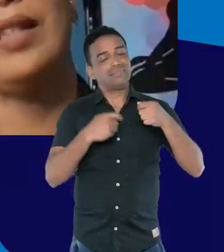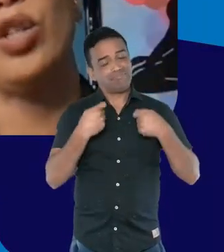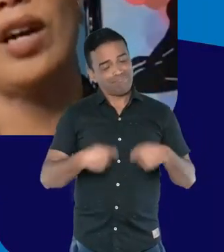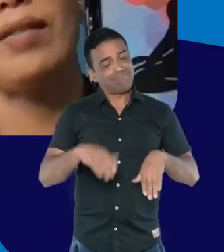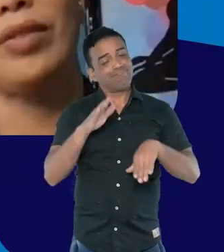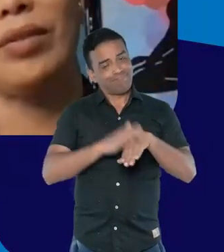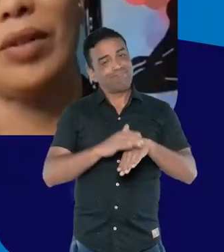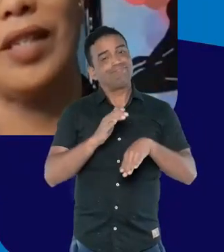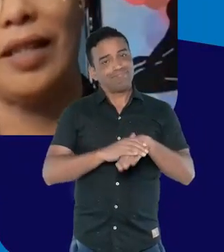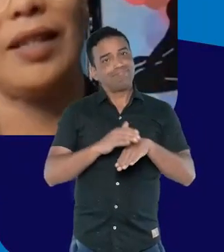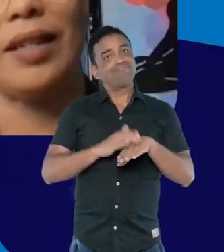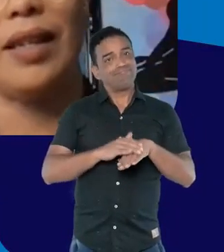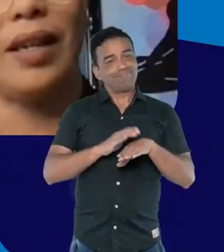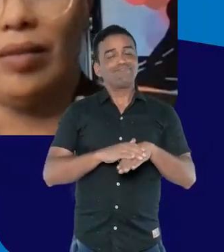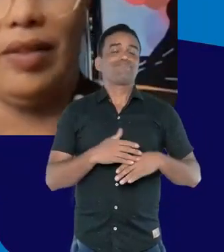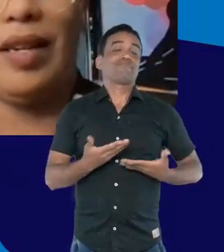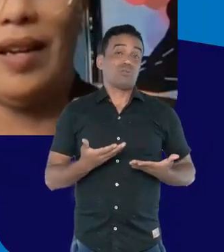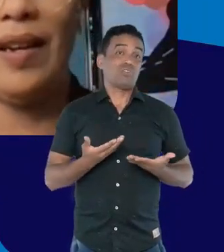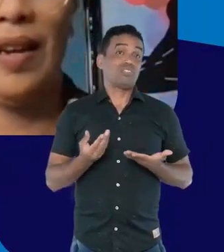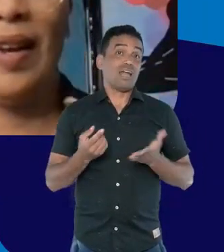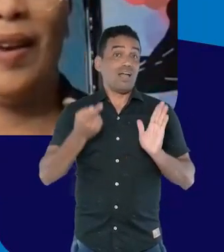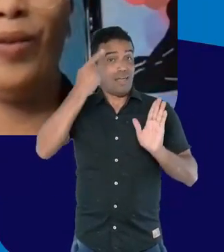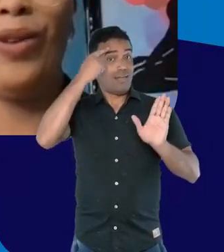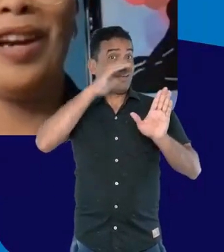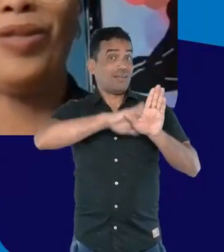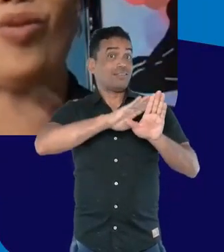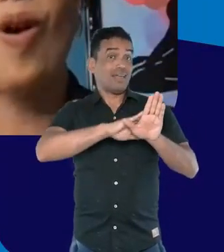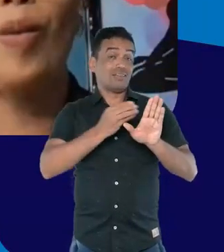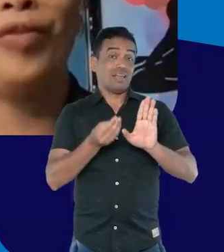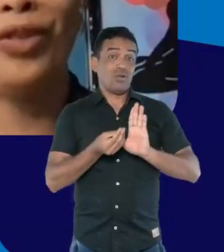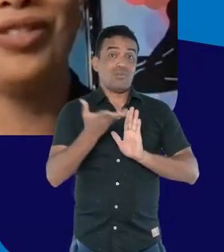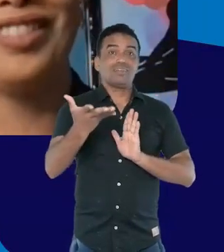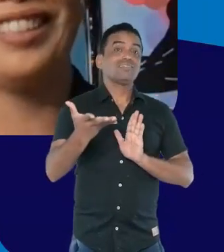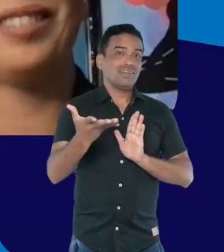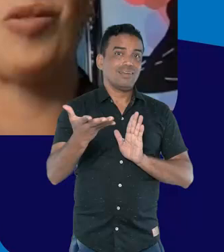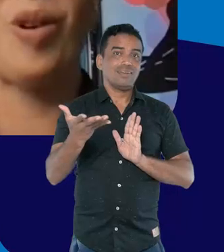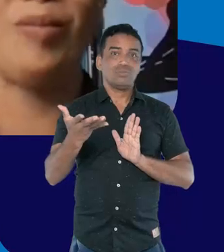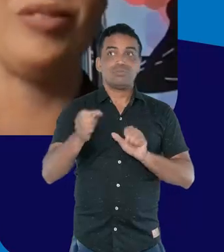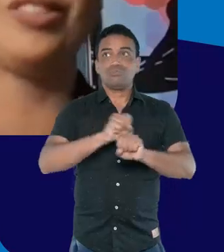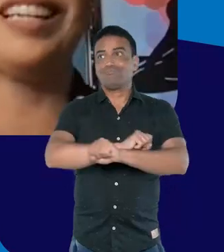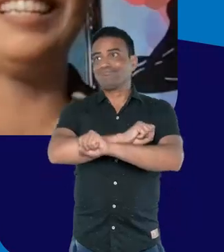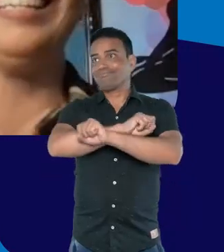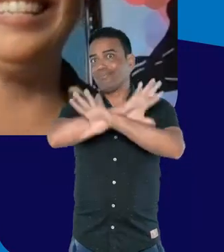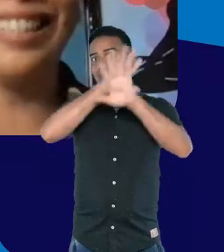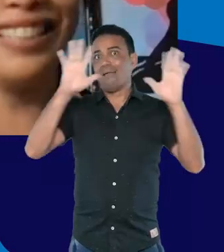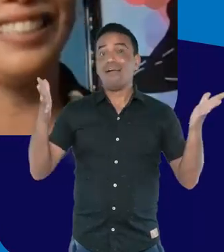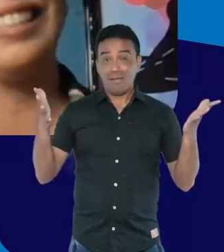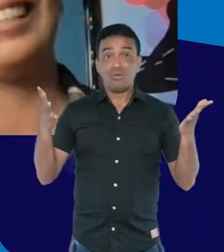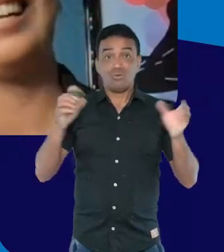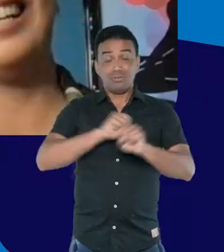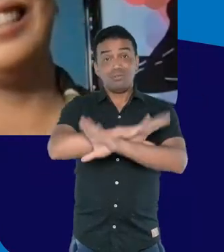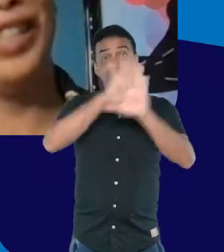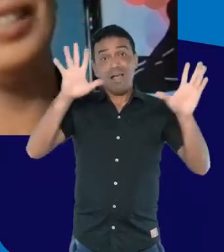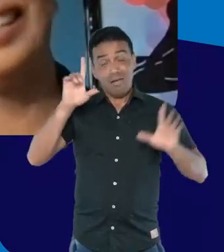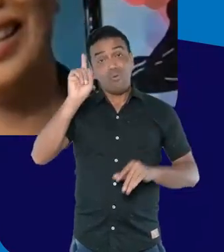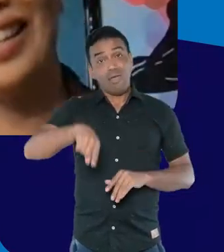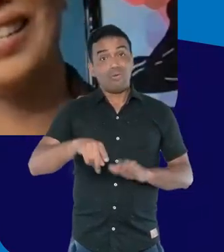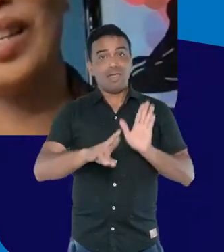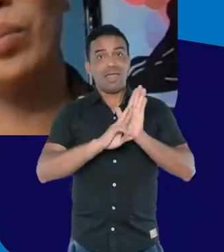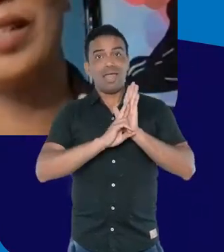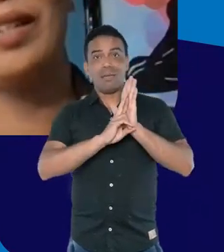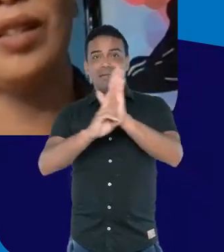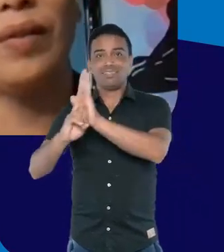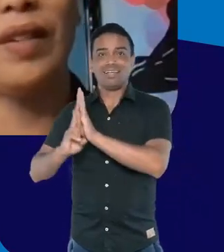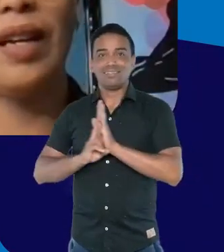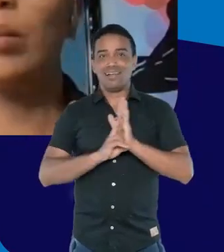mais que desejável, é o que você está trazendo, é um lugar do óbvio, né? O óbvio seria a gente ter